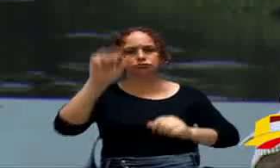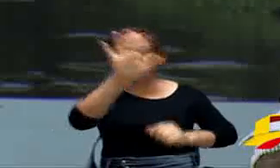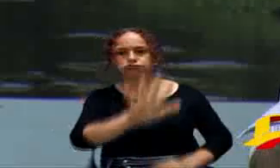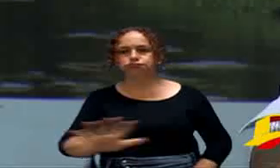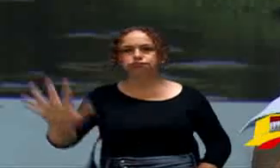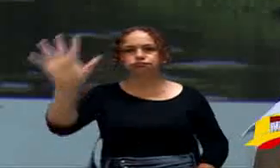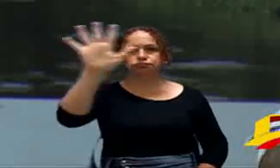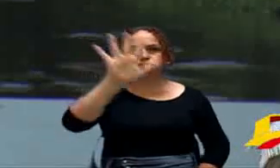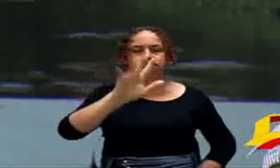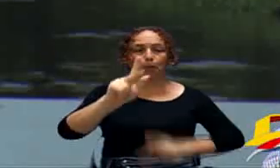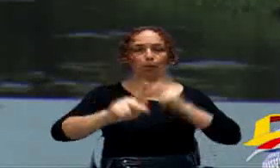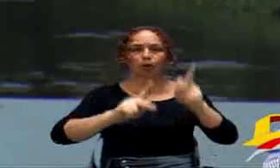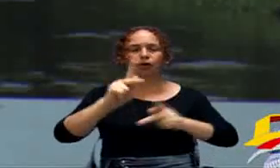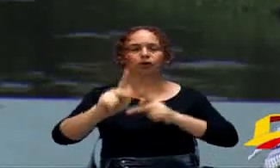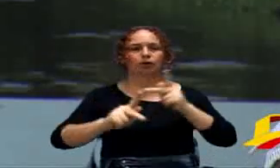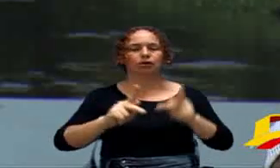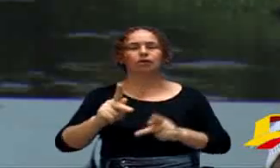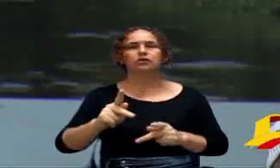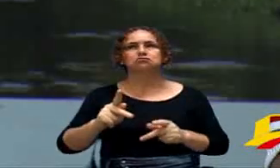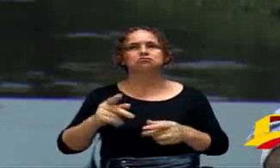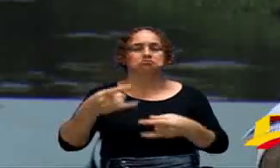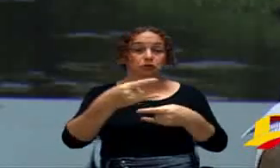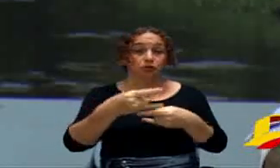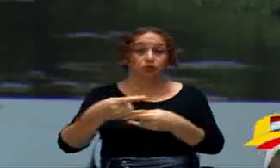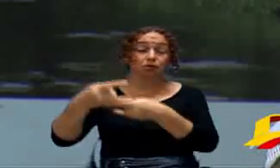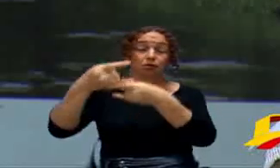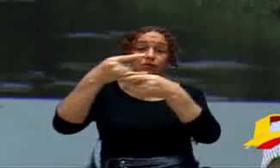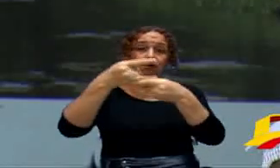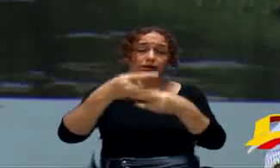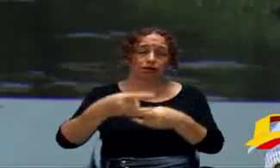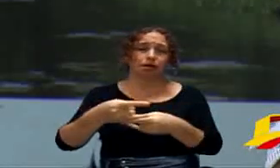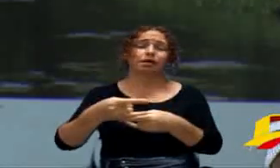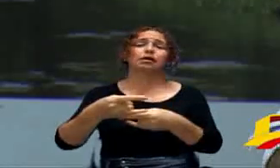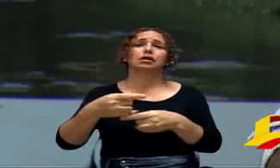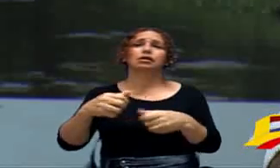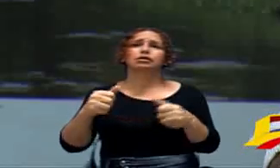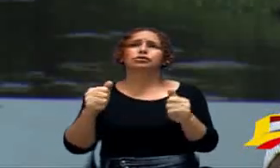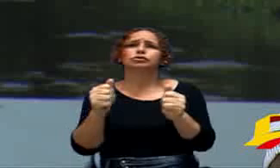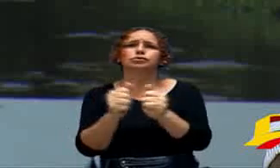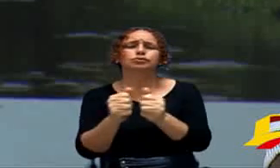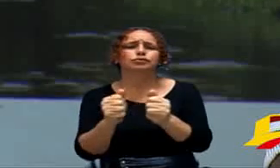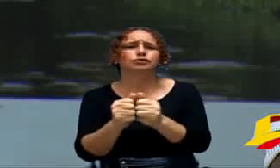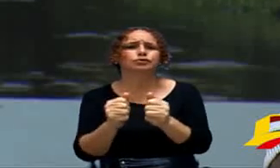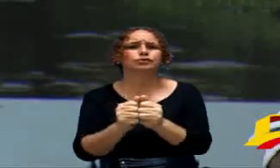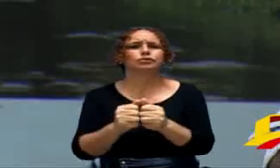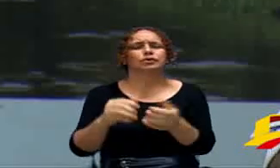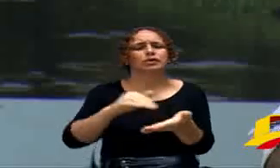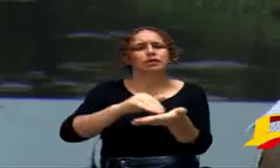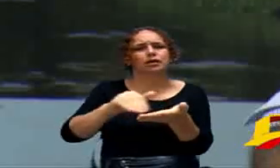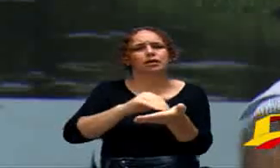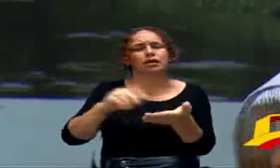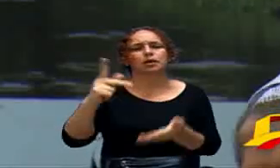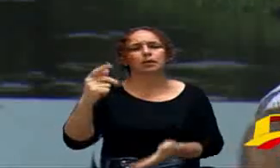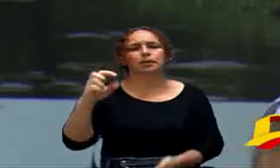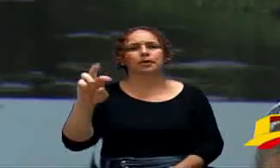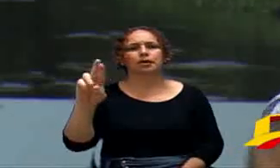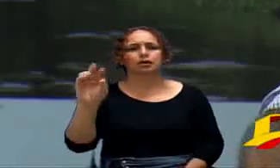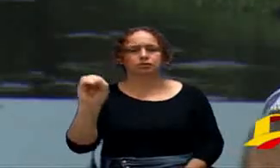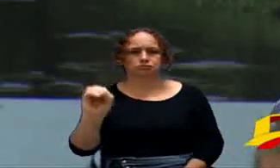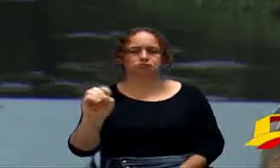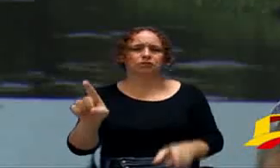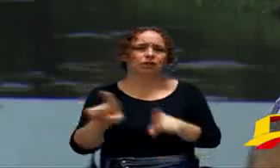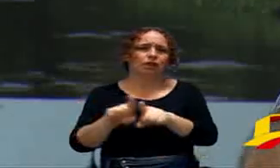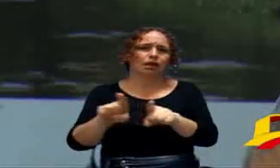presentes eu, o secretário da época, Dr. Prieto, a nossa bióloga Luana e a doutora Érica, que acredito que fosse